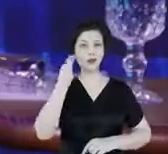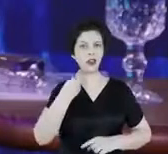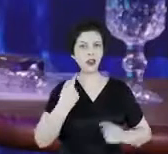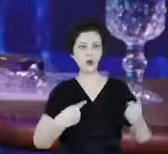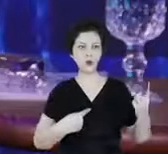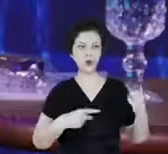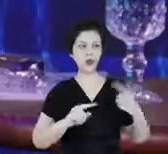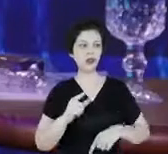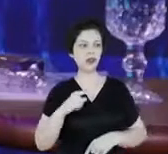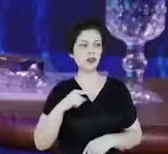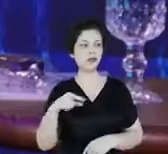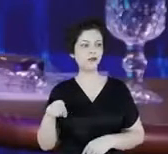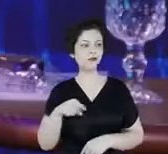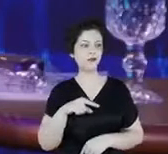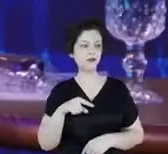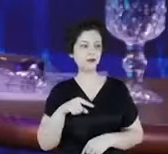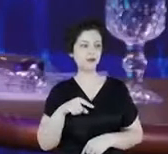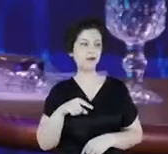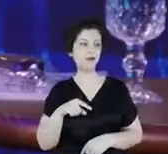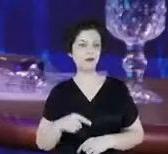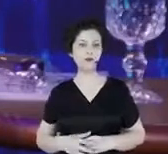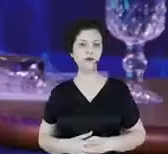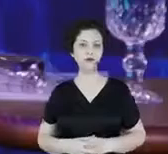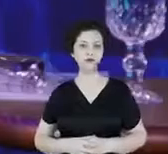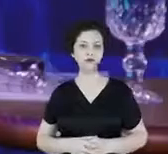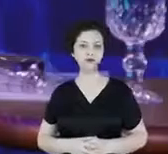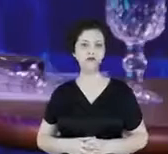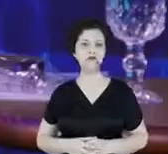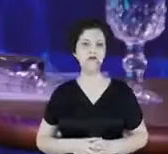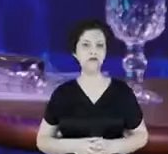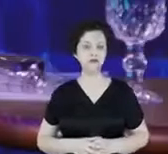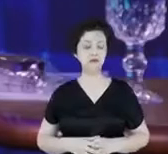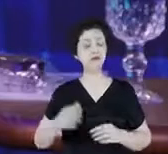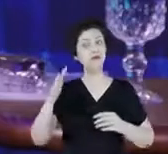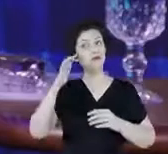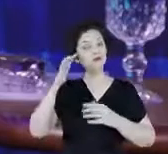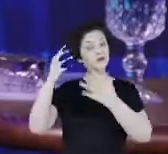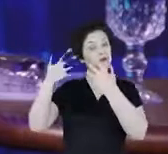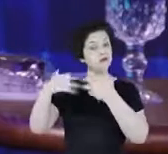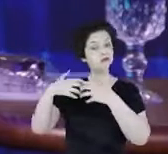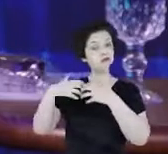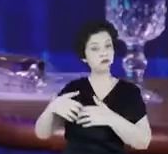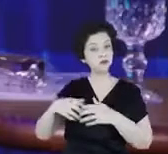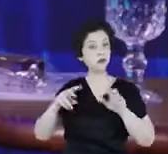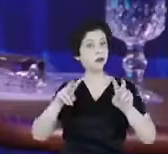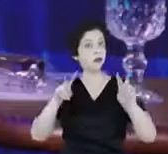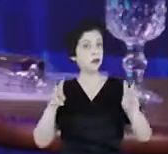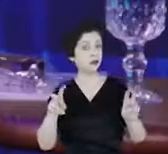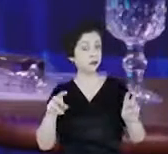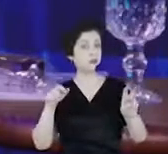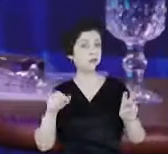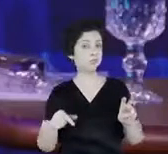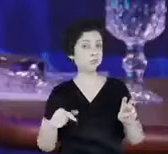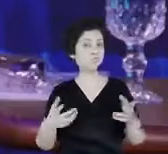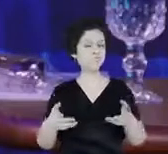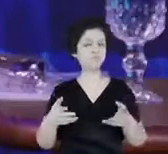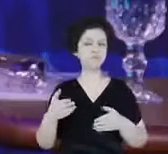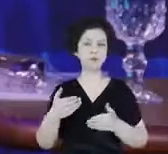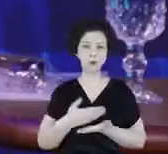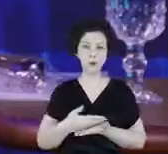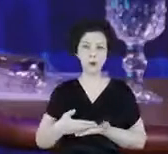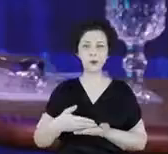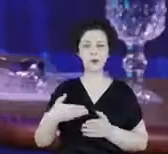e para a gente poder aqui refletir e aprender a respeito desse tema tá tão feita essa pequena introdução